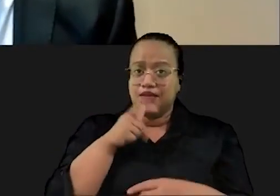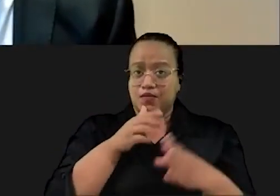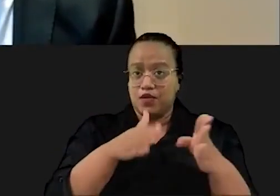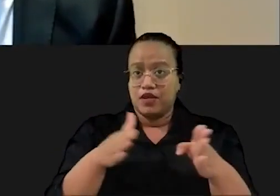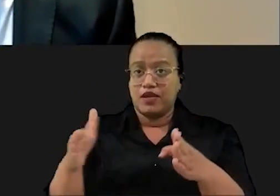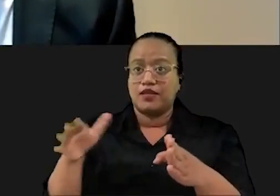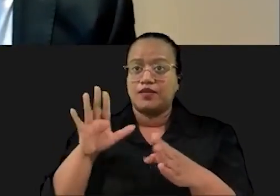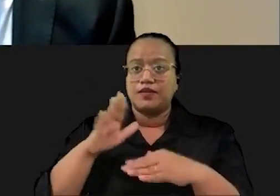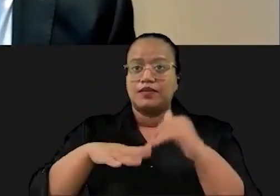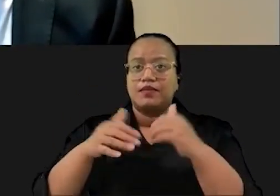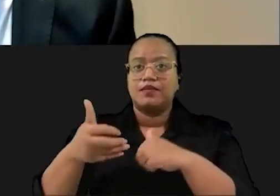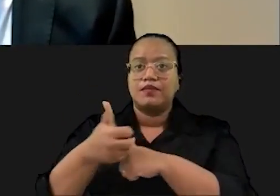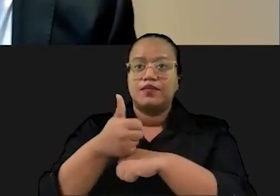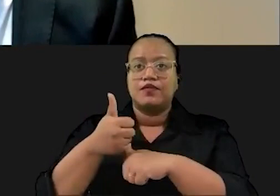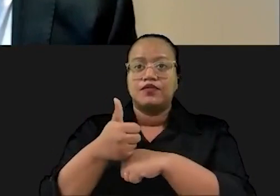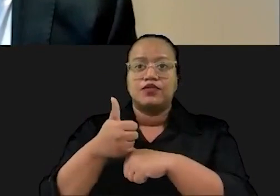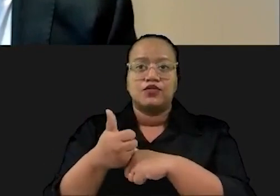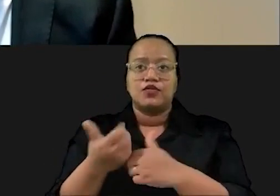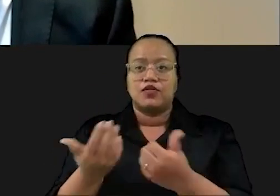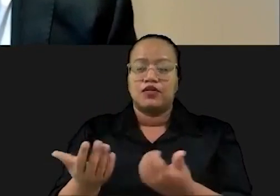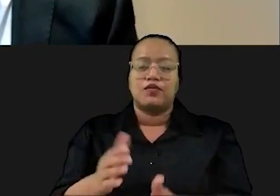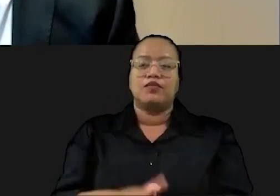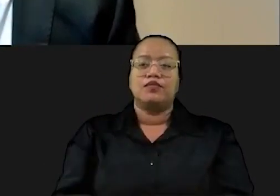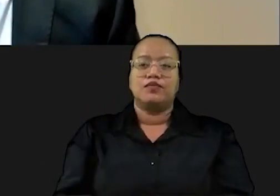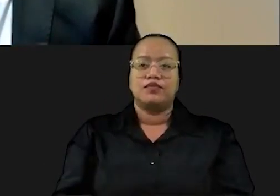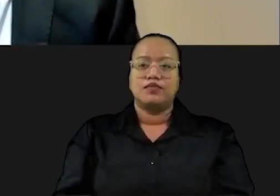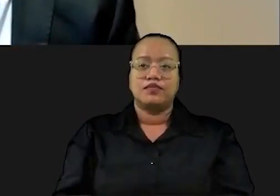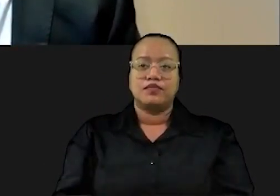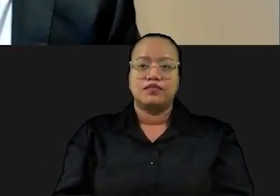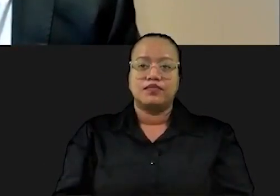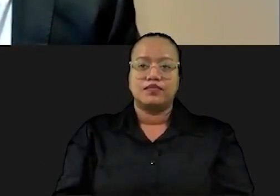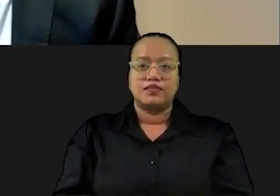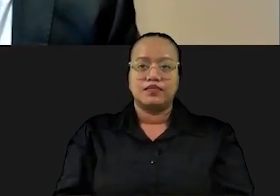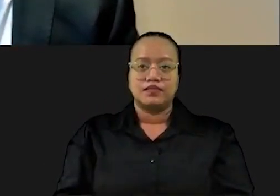estamos, vamos dizer assim, adotando